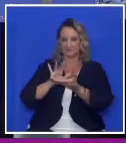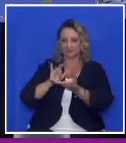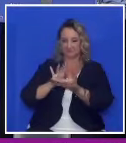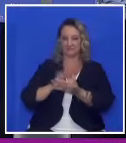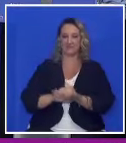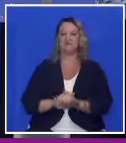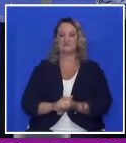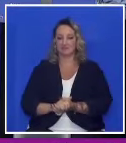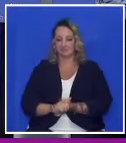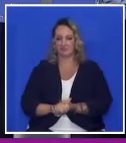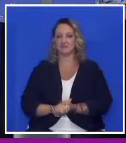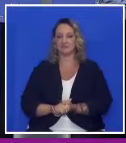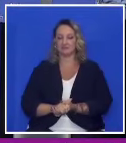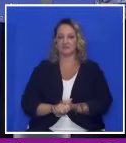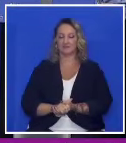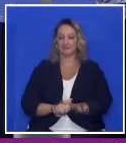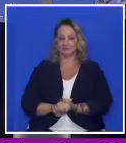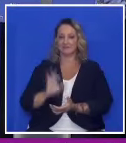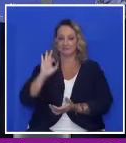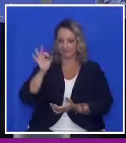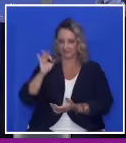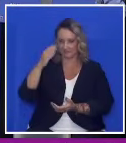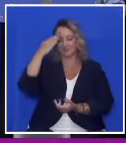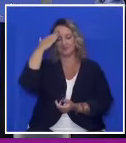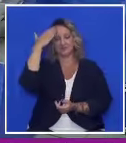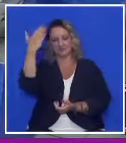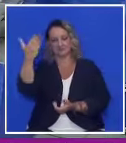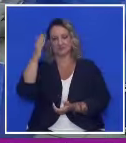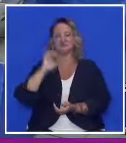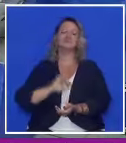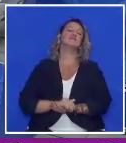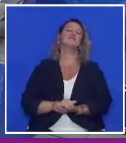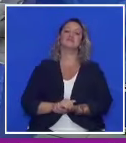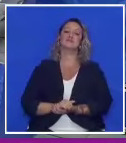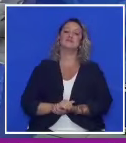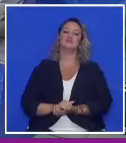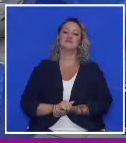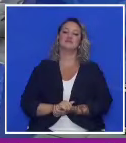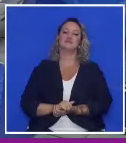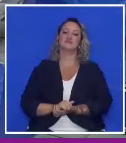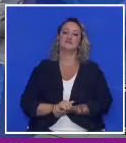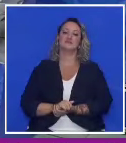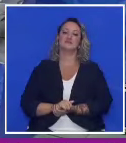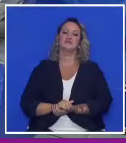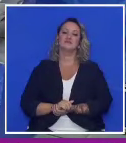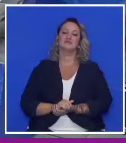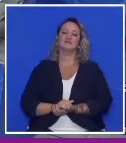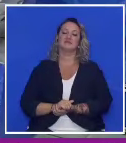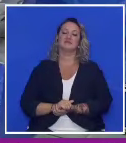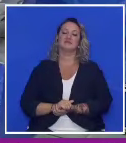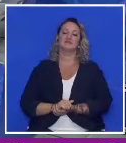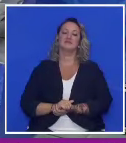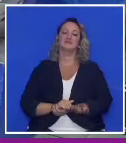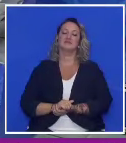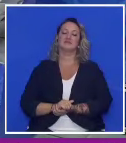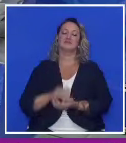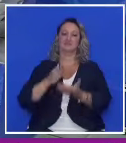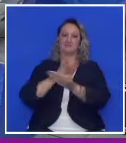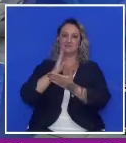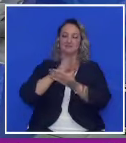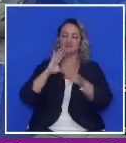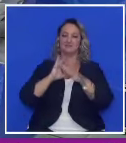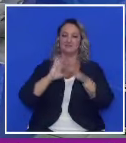Sim, confirmo. Sim, confirmo. Obrigado. Muito bem, os resultados, logo após a